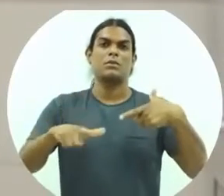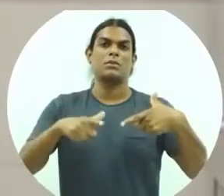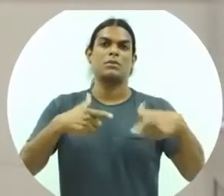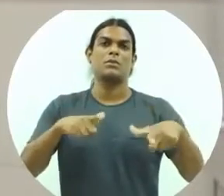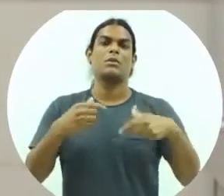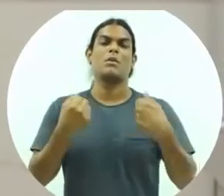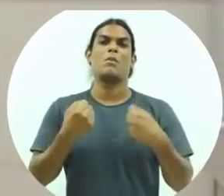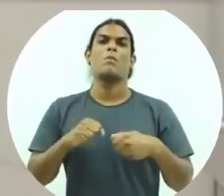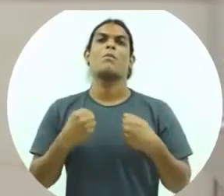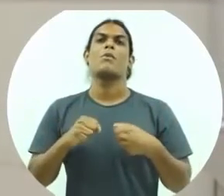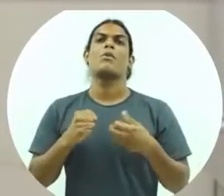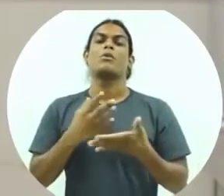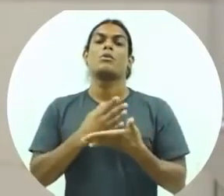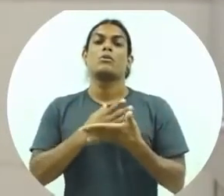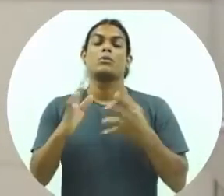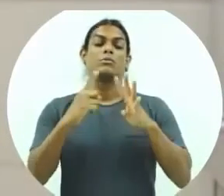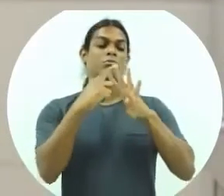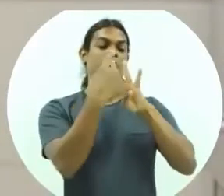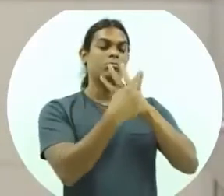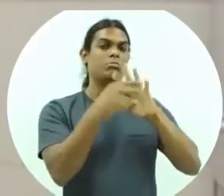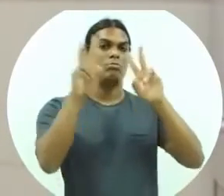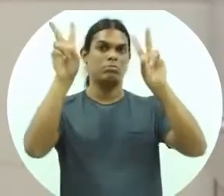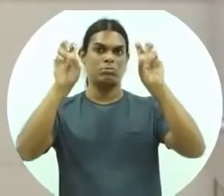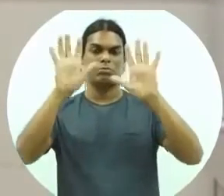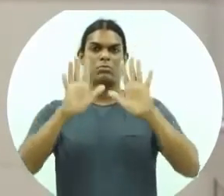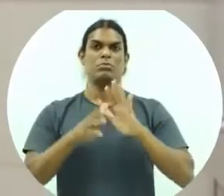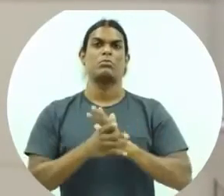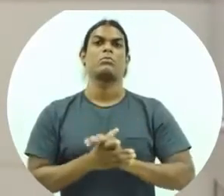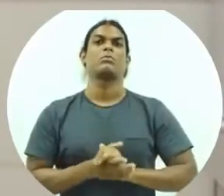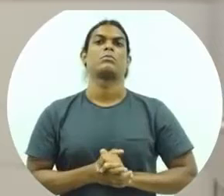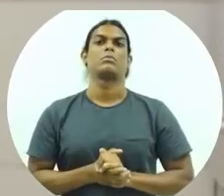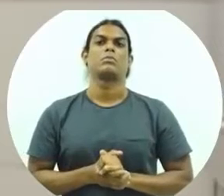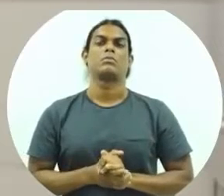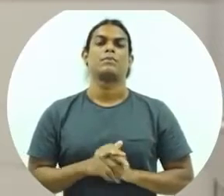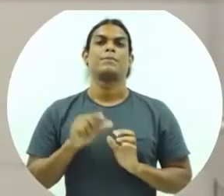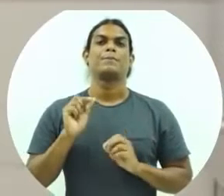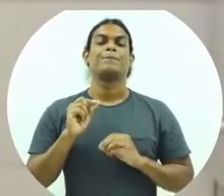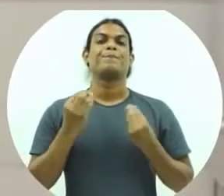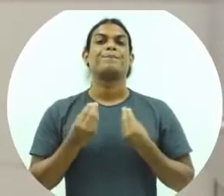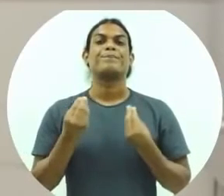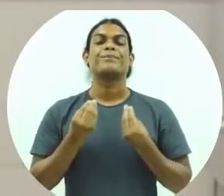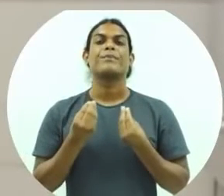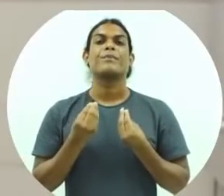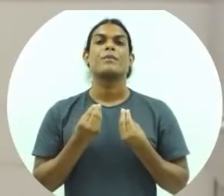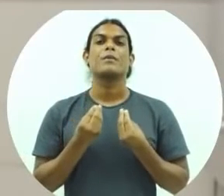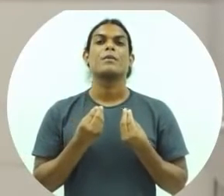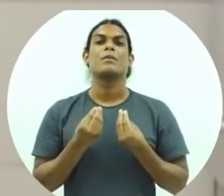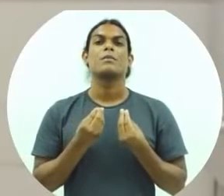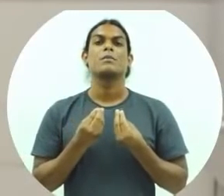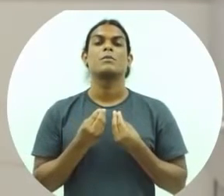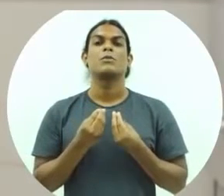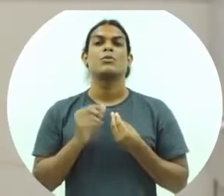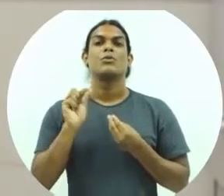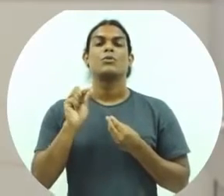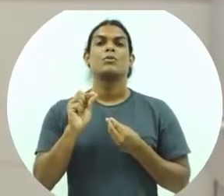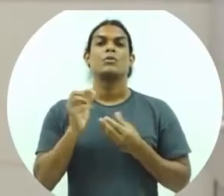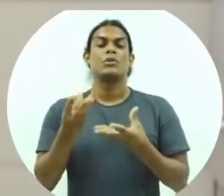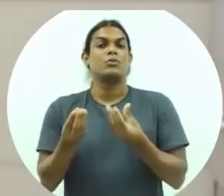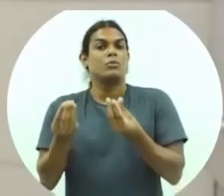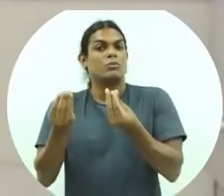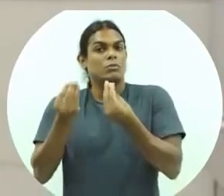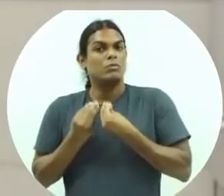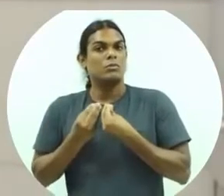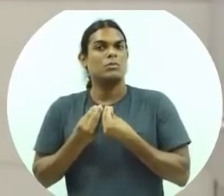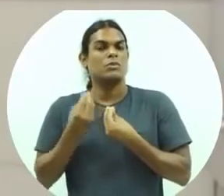avaliação de desempenho, ela pode partir de 4 grandes focos, ou seja, o que é que eu me proponho realizando